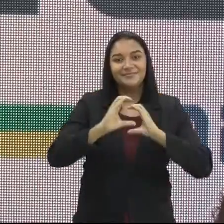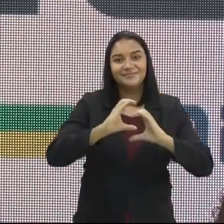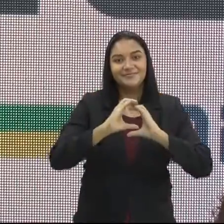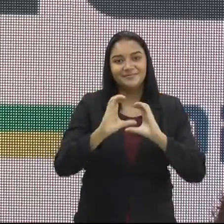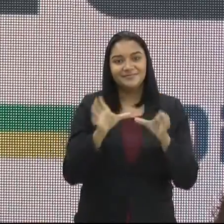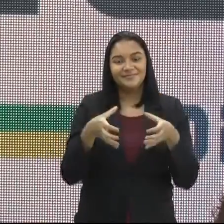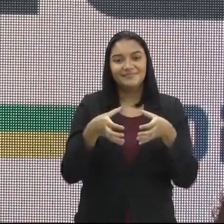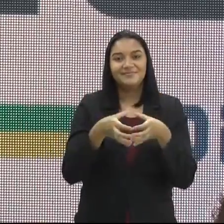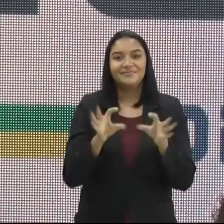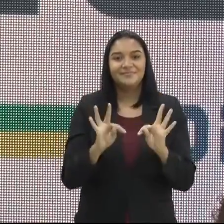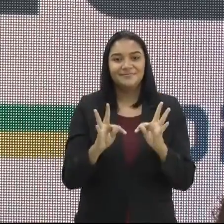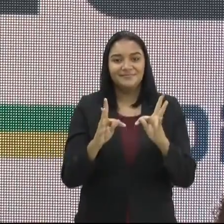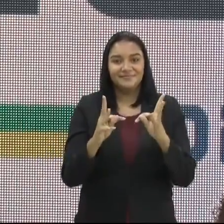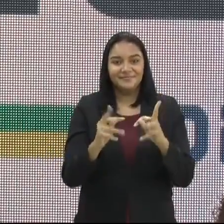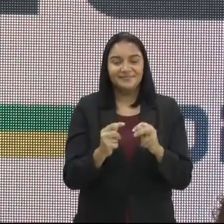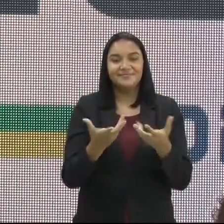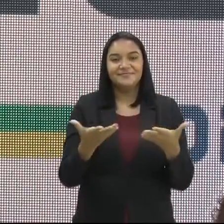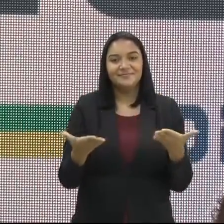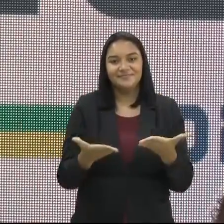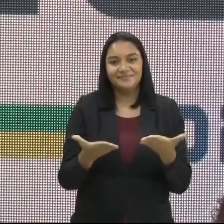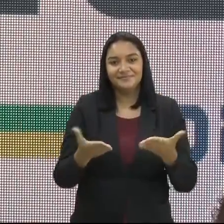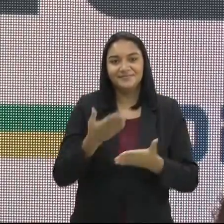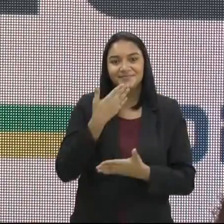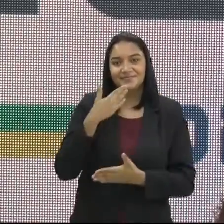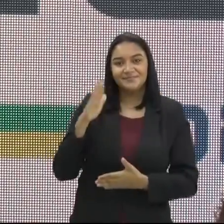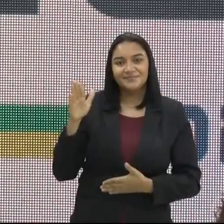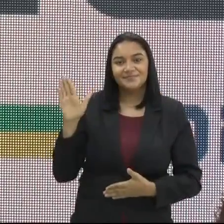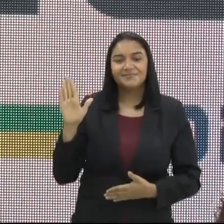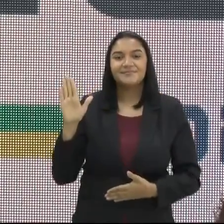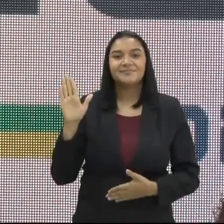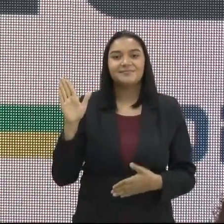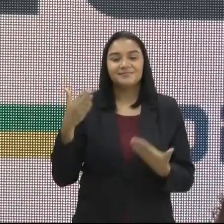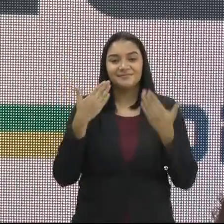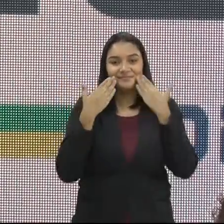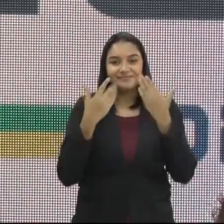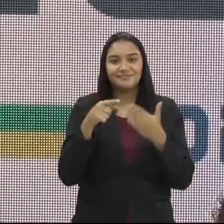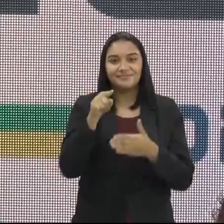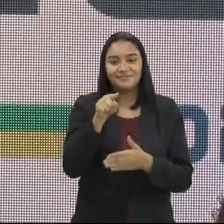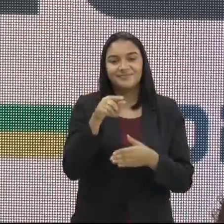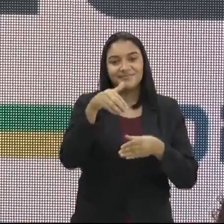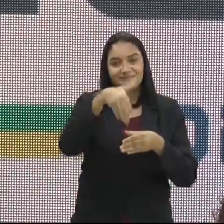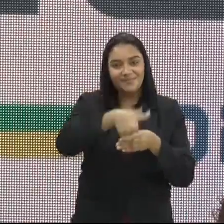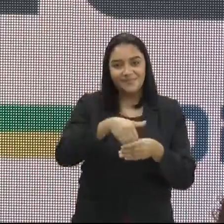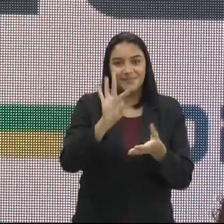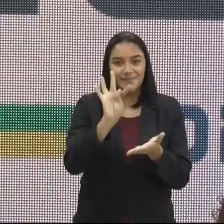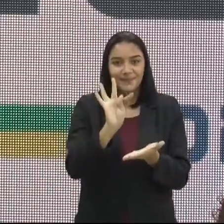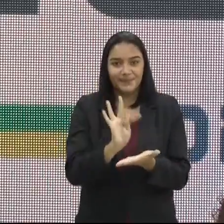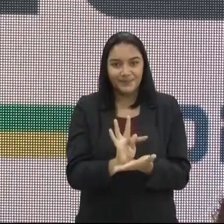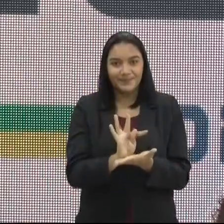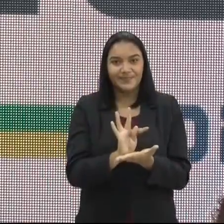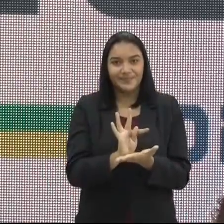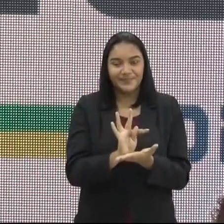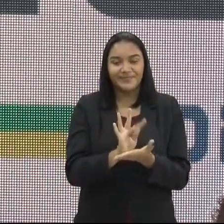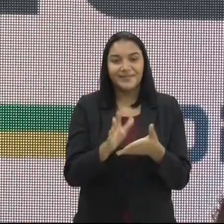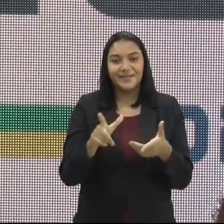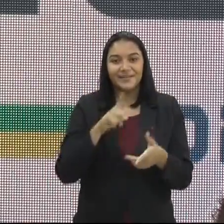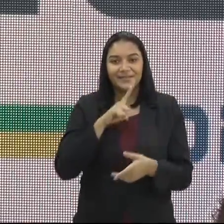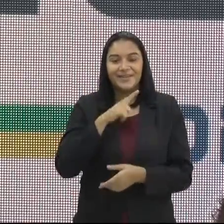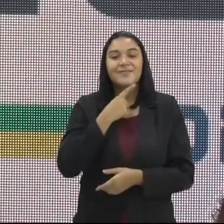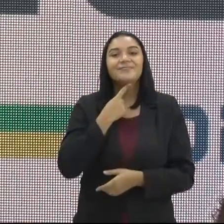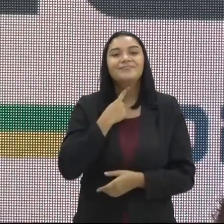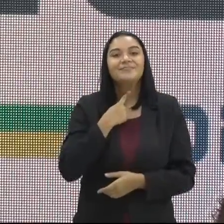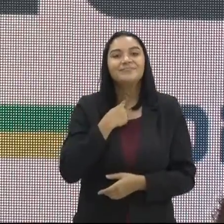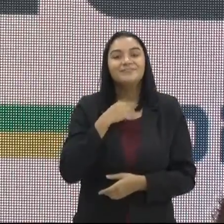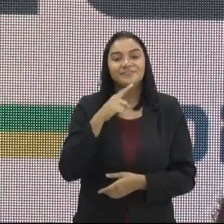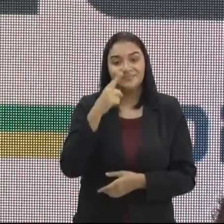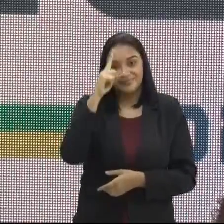fazer uma cobertura completa deste momento em que candidato se apresenta para você, eleitor teresinense, que vai manifestar a sua vontade no